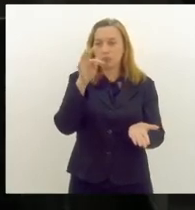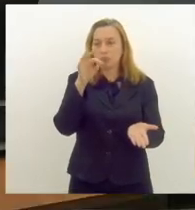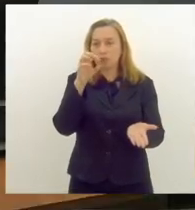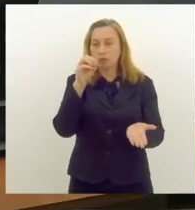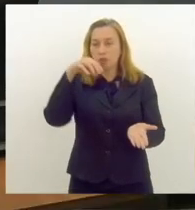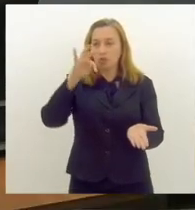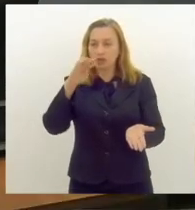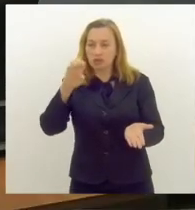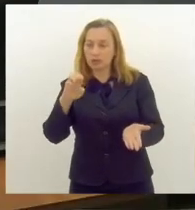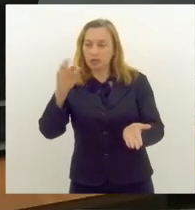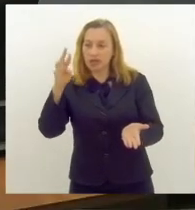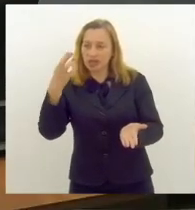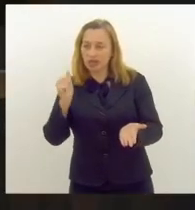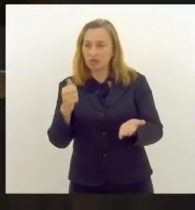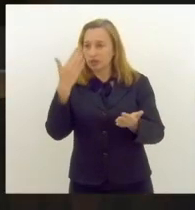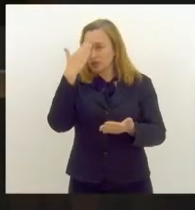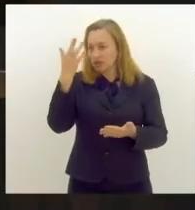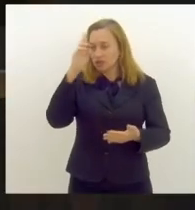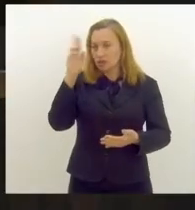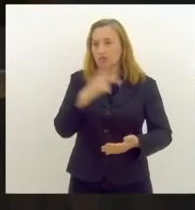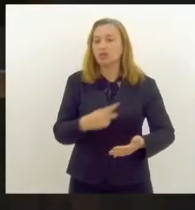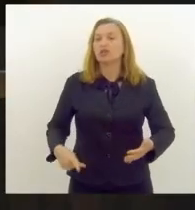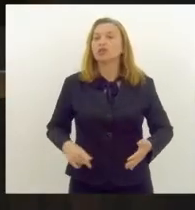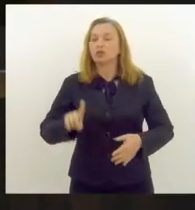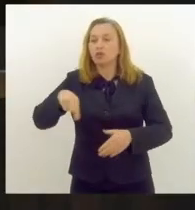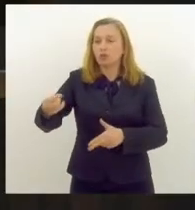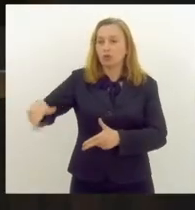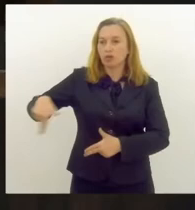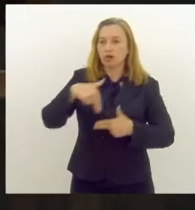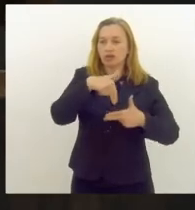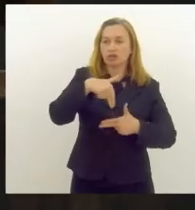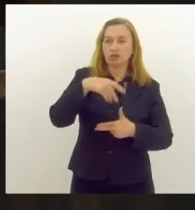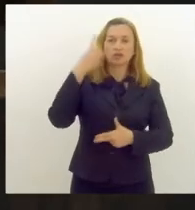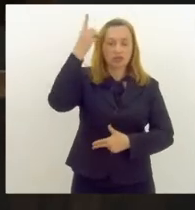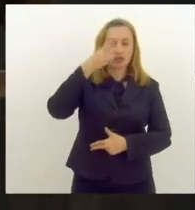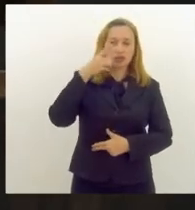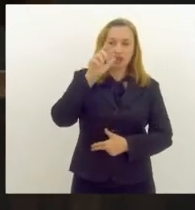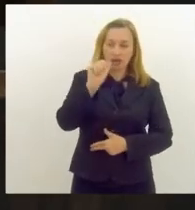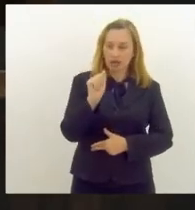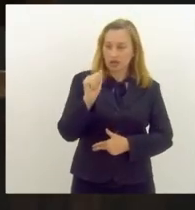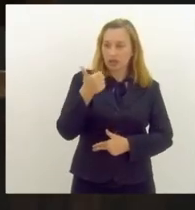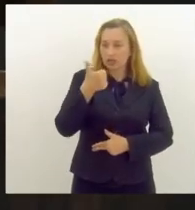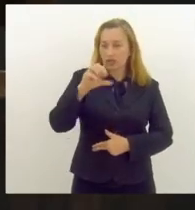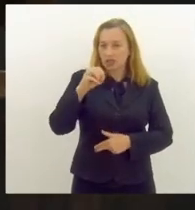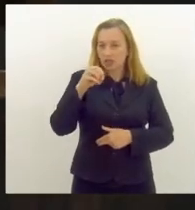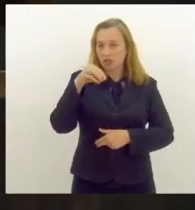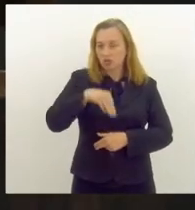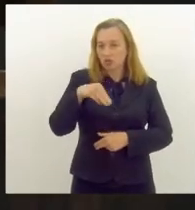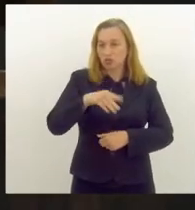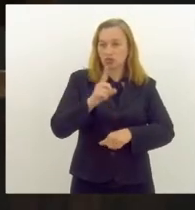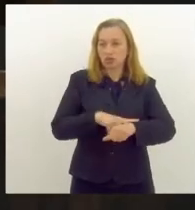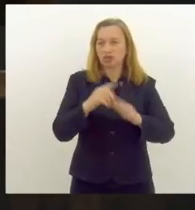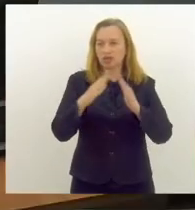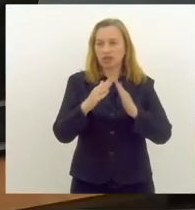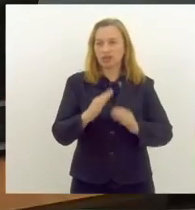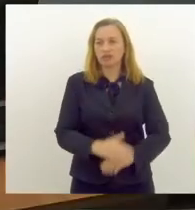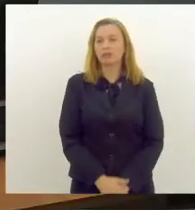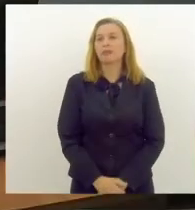presidente. Próxima oradora inscrita, nobre deputada Alana Passos. Vossa Excelência dispõe de 10 minutos no tempo